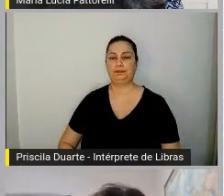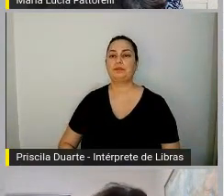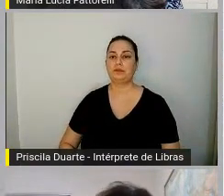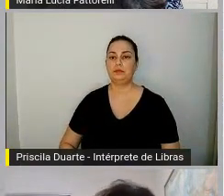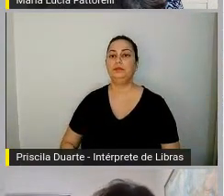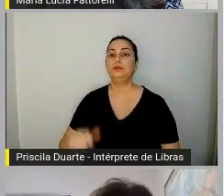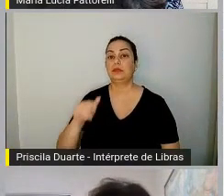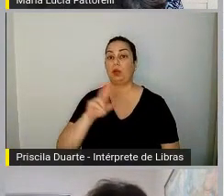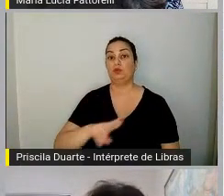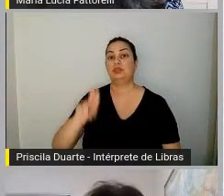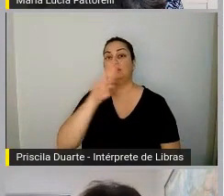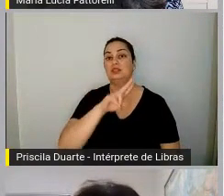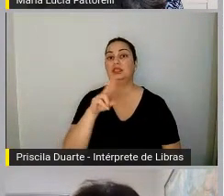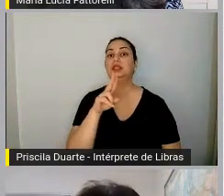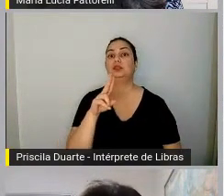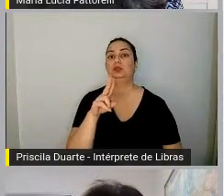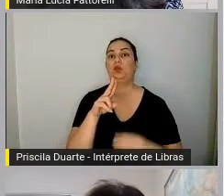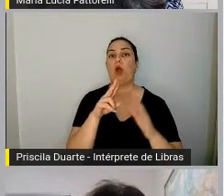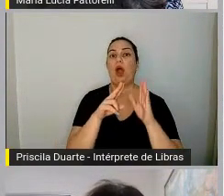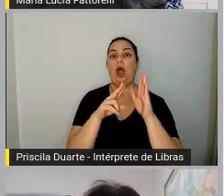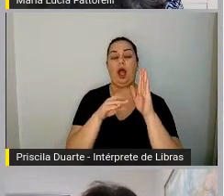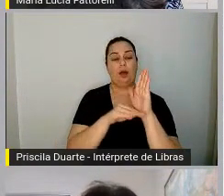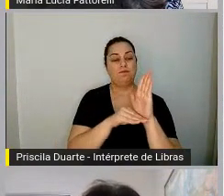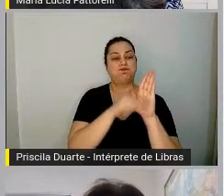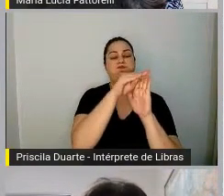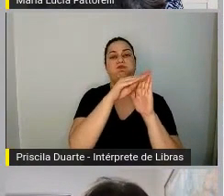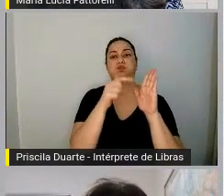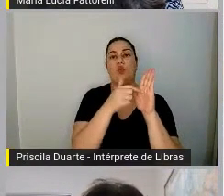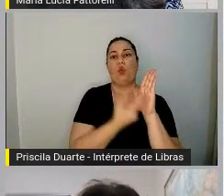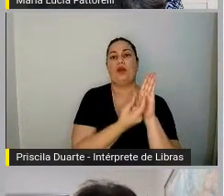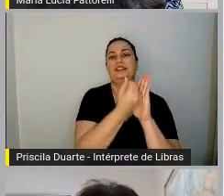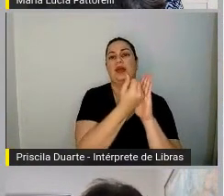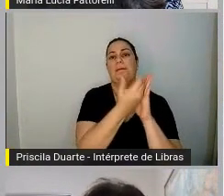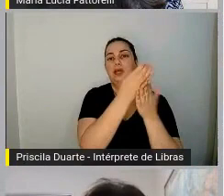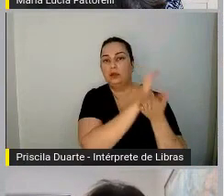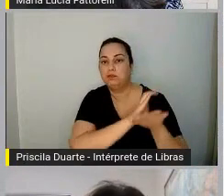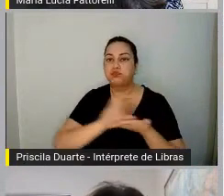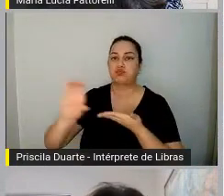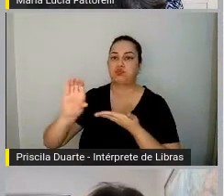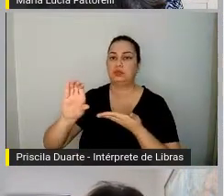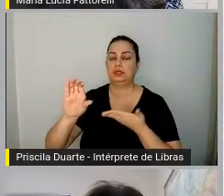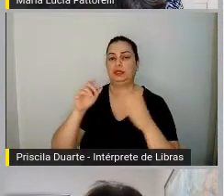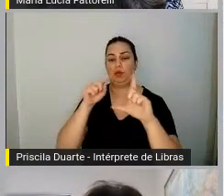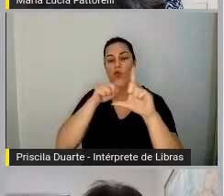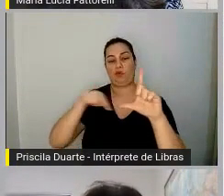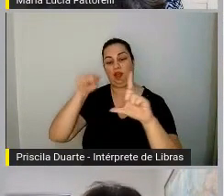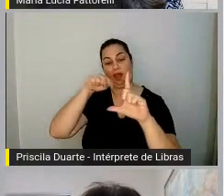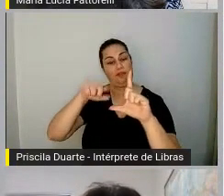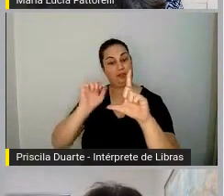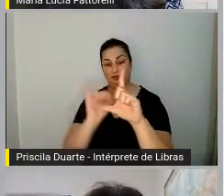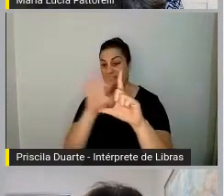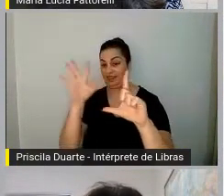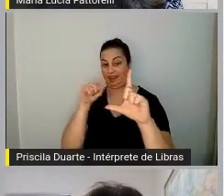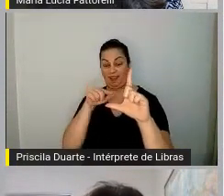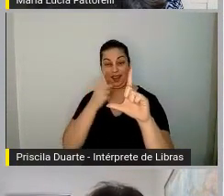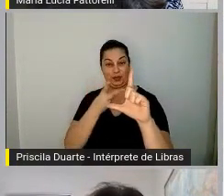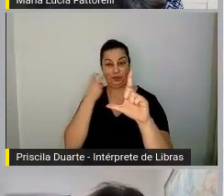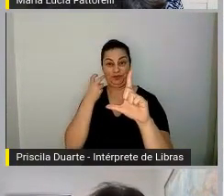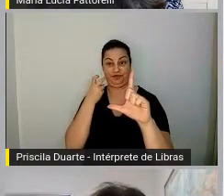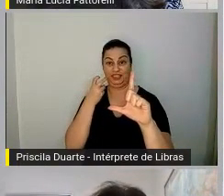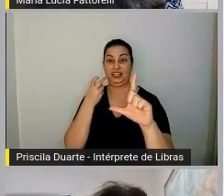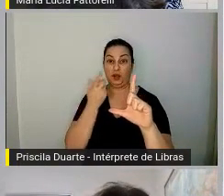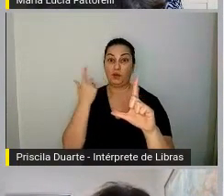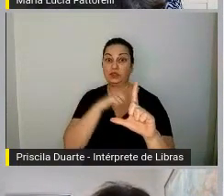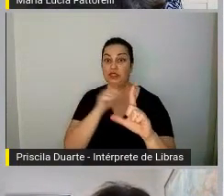grande imprensa ataca o gráfico, né? Porque o gráfico está exatamente permitindo a grande mobilização social